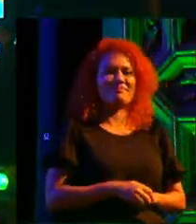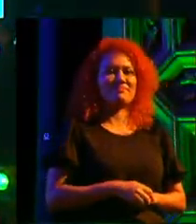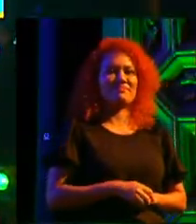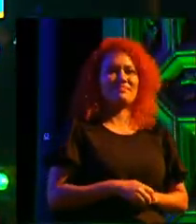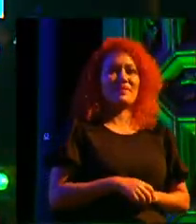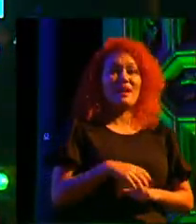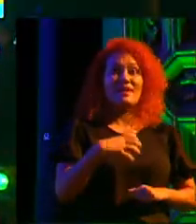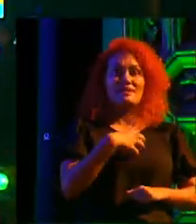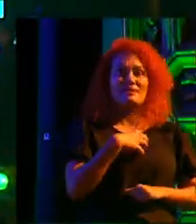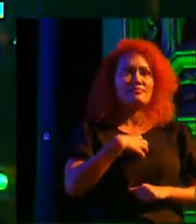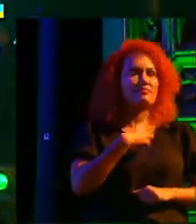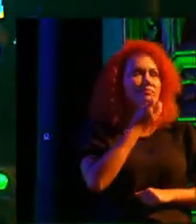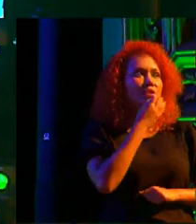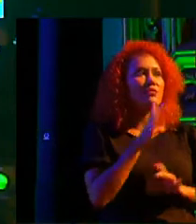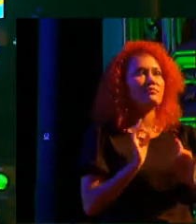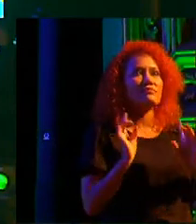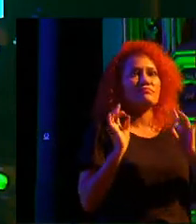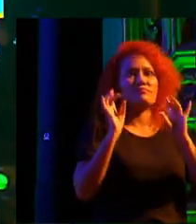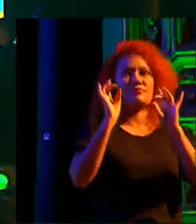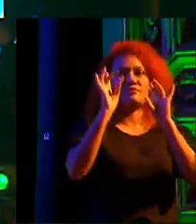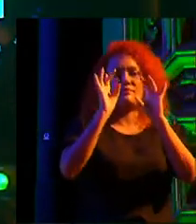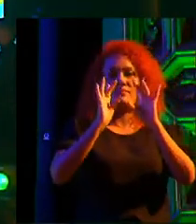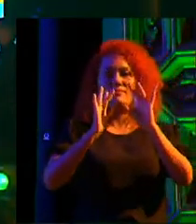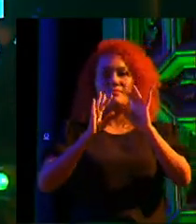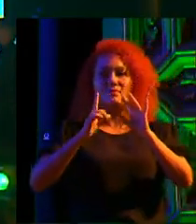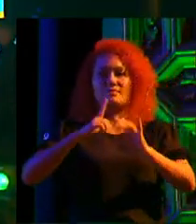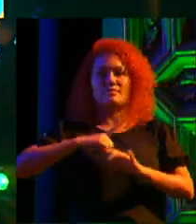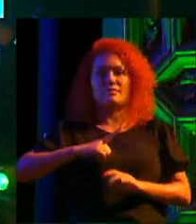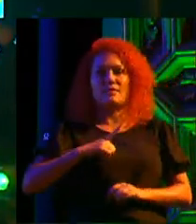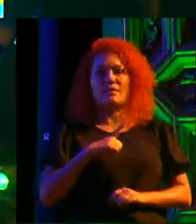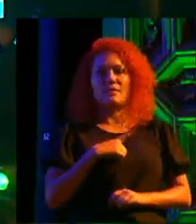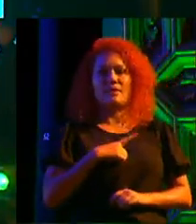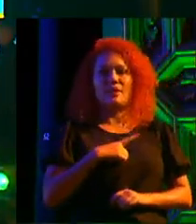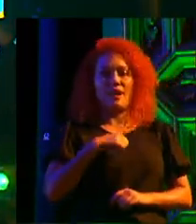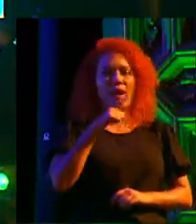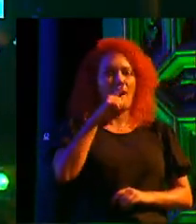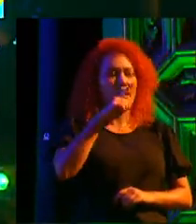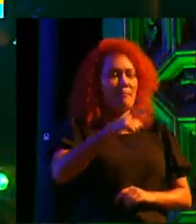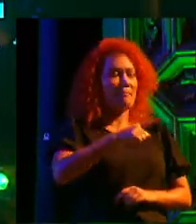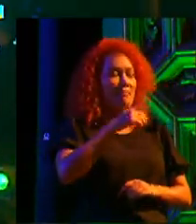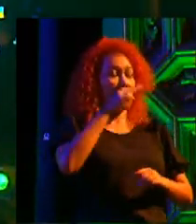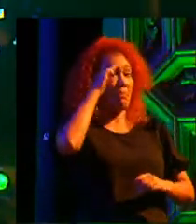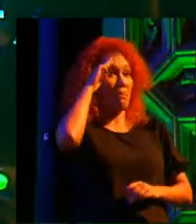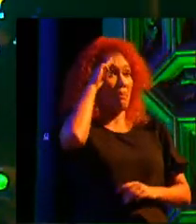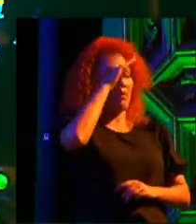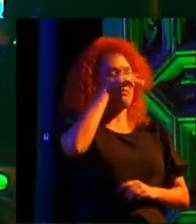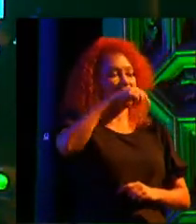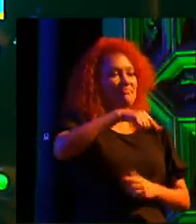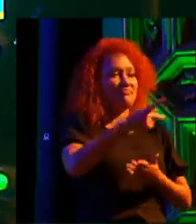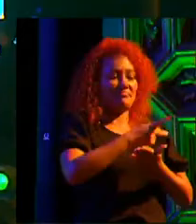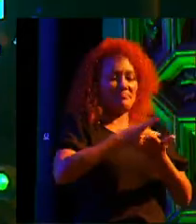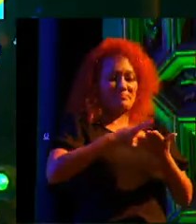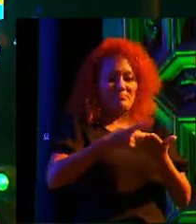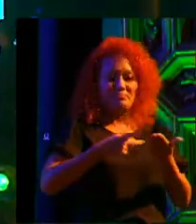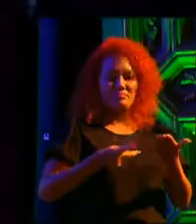Privilégio imenso ter ele aqui conosco. Quanta riqueza, realmente um mestre das palavras. Fabuloso,